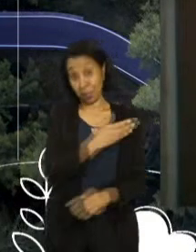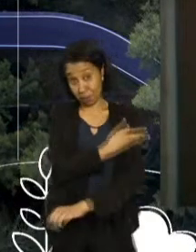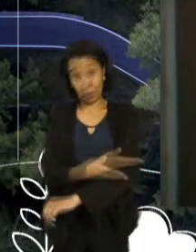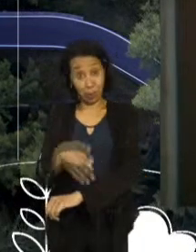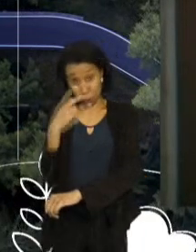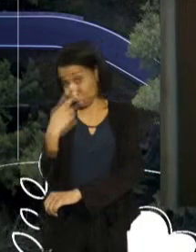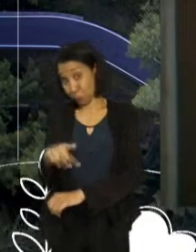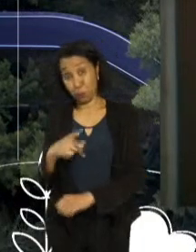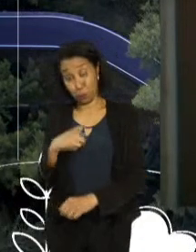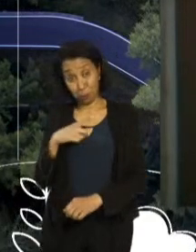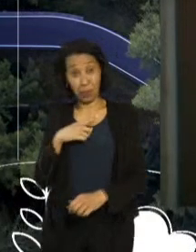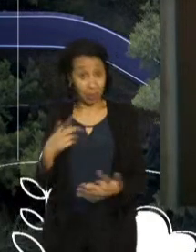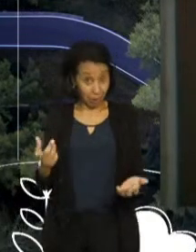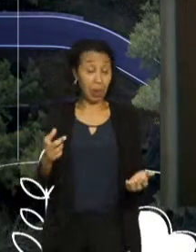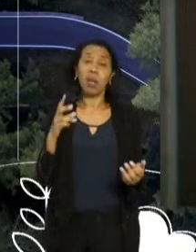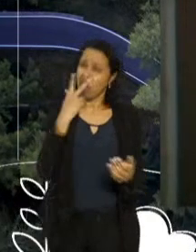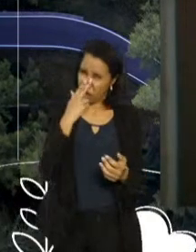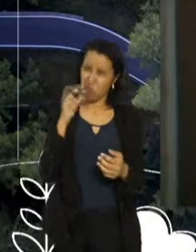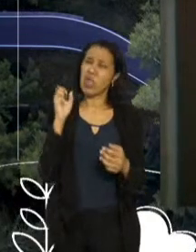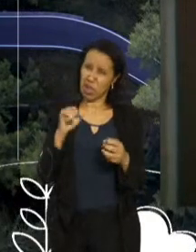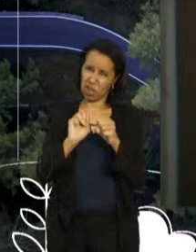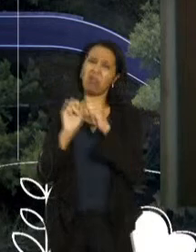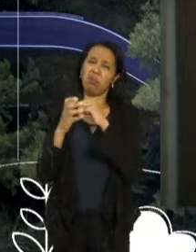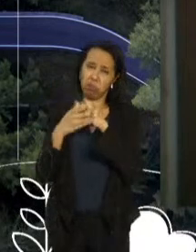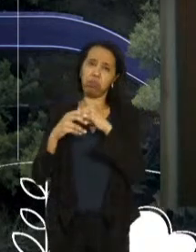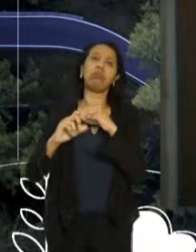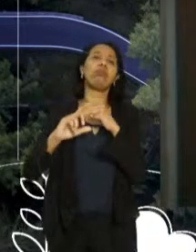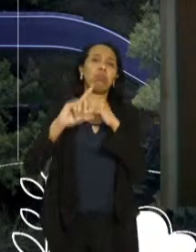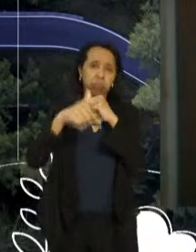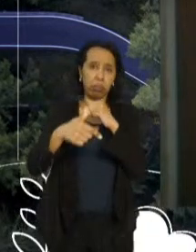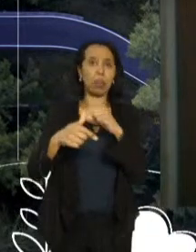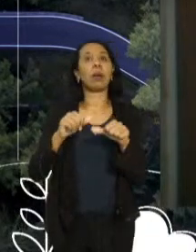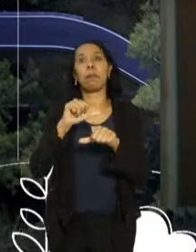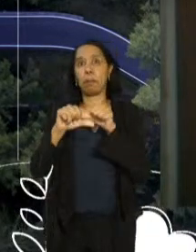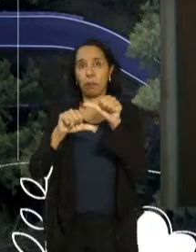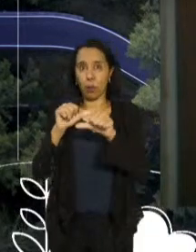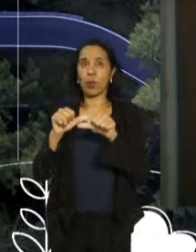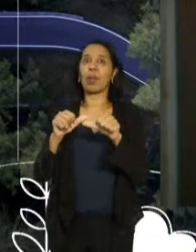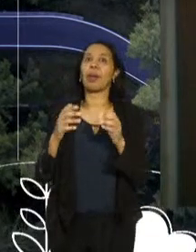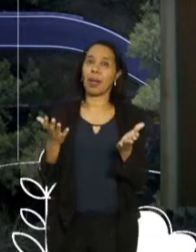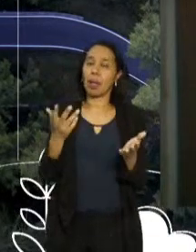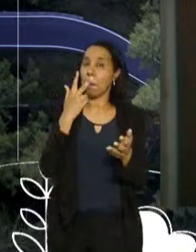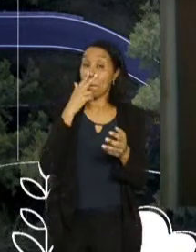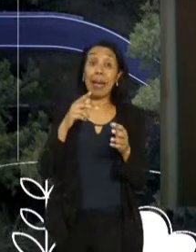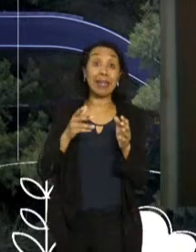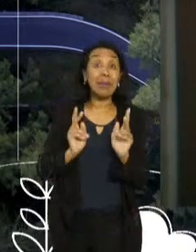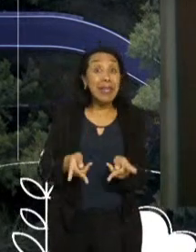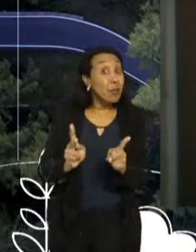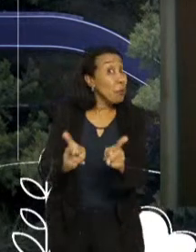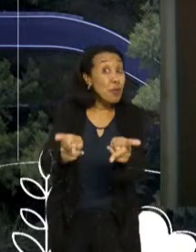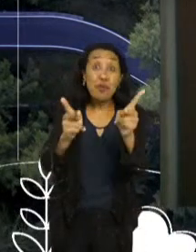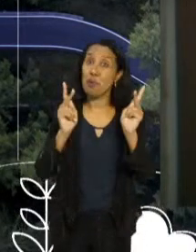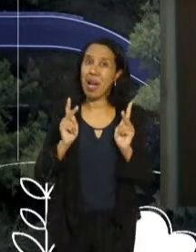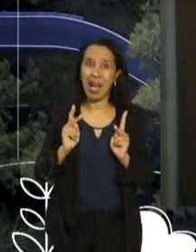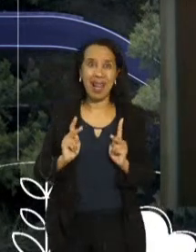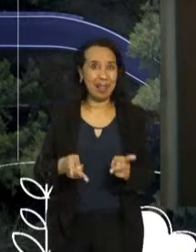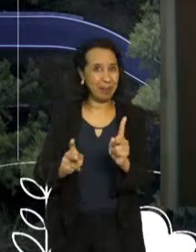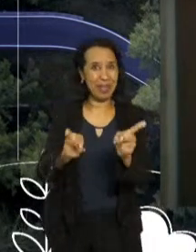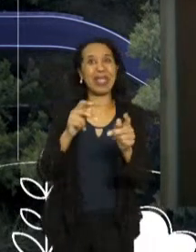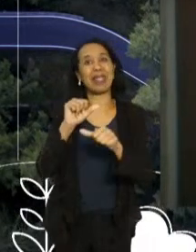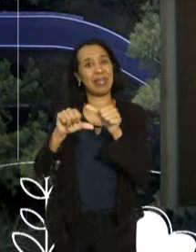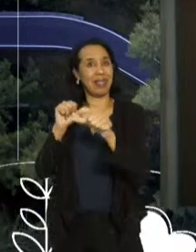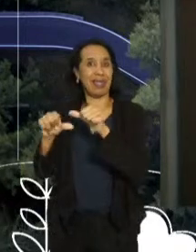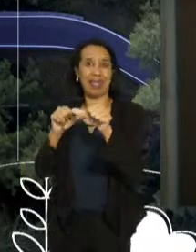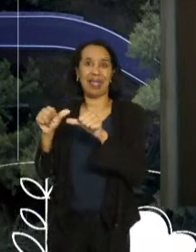né, a pandemia, ela trouxe sim uma mudança ali durante aquele tempo, mas essa mudança precisa ser constante e também